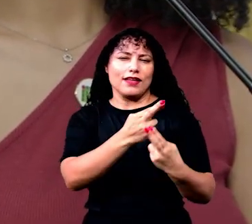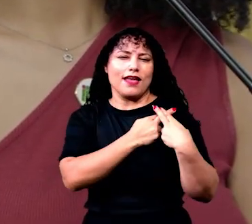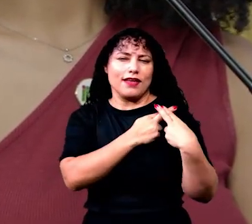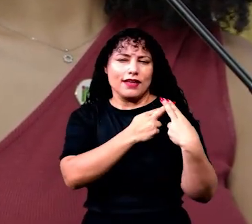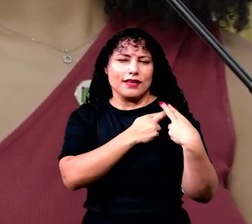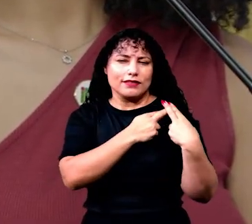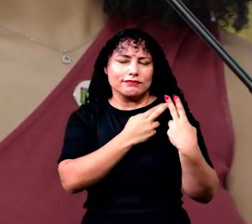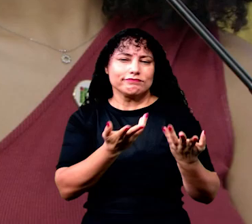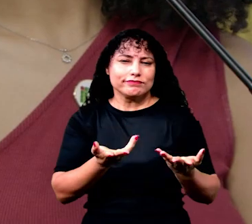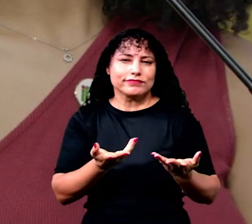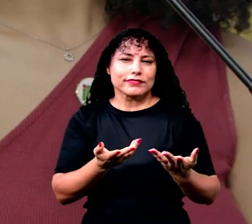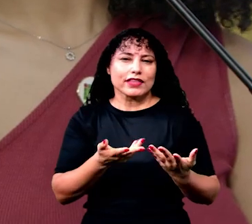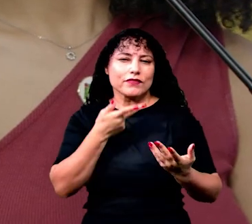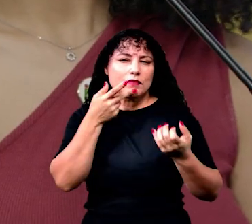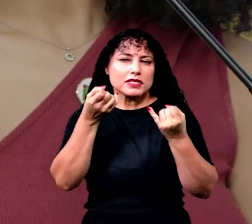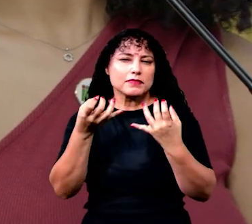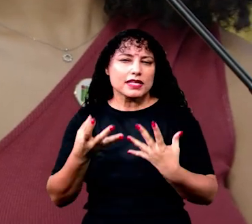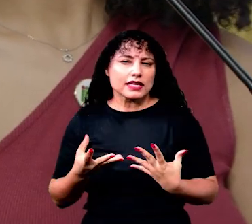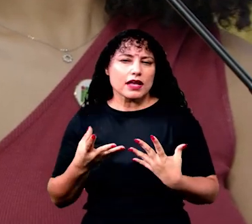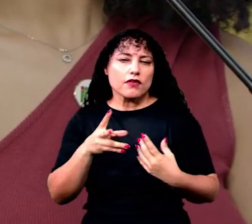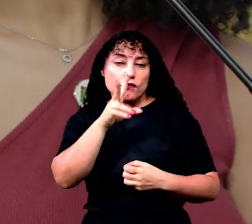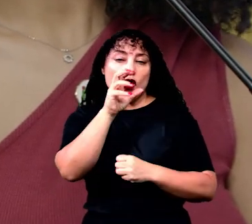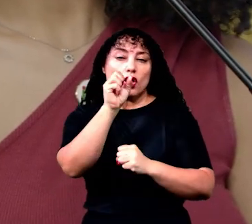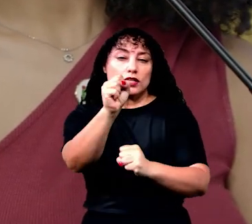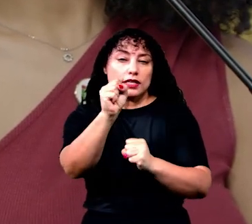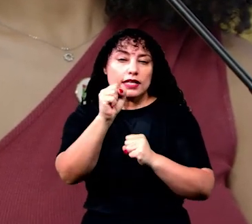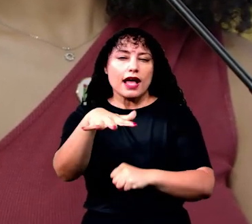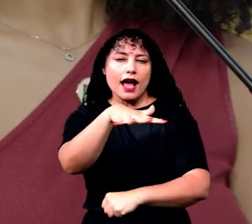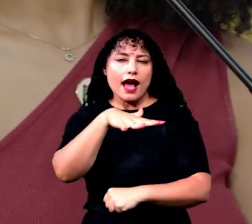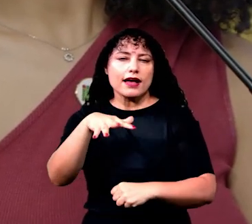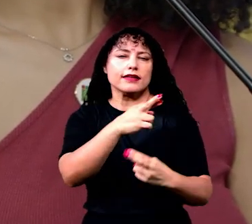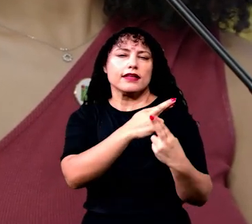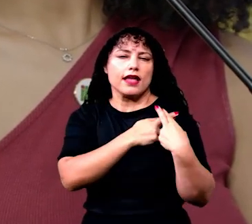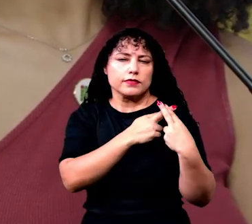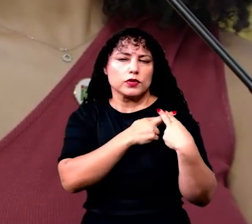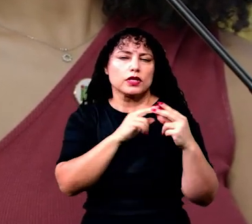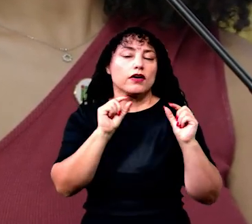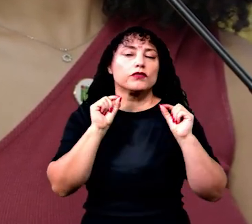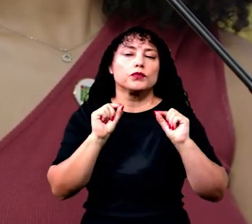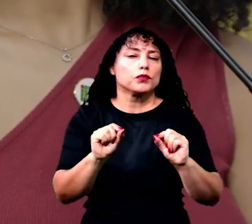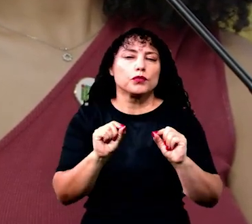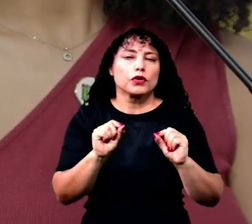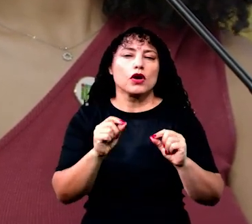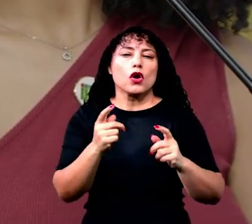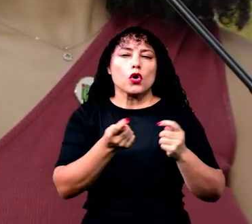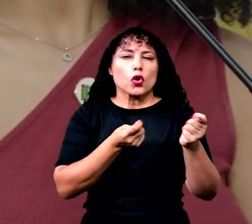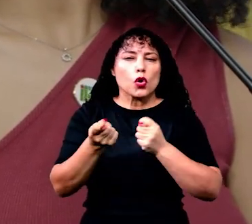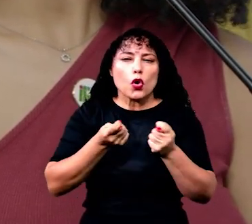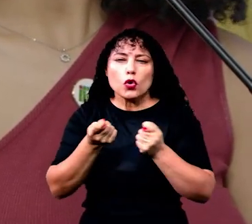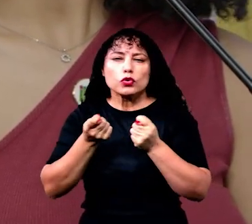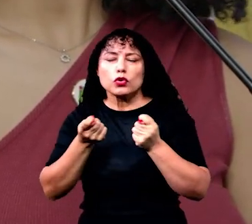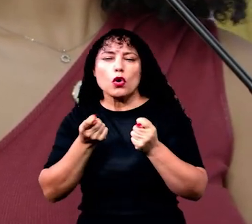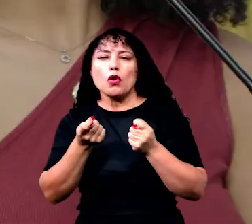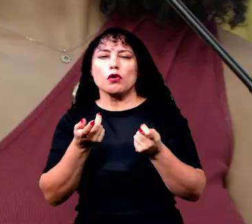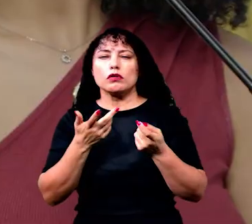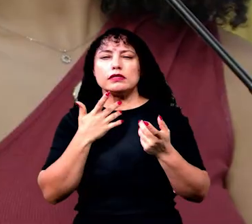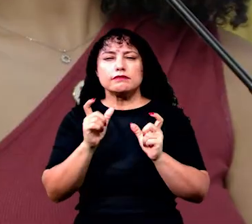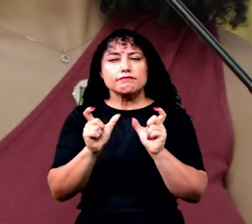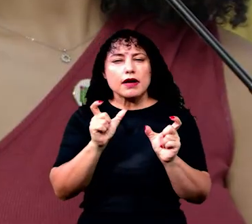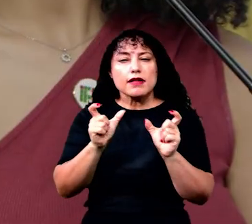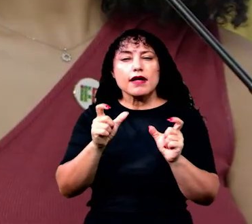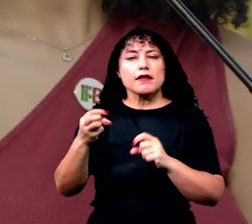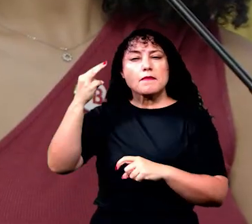fortalece o responsável, vamos dizer, que fortalece áreas responsáveis por, né, controle inibitório,